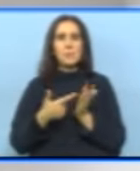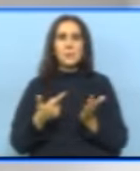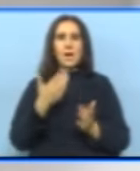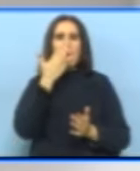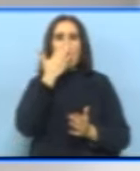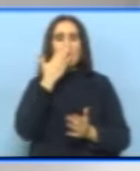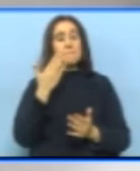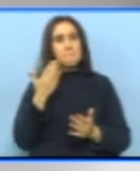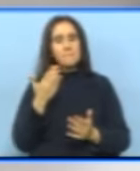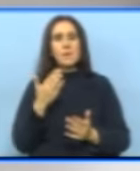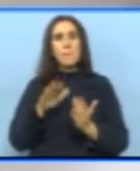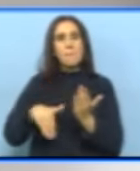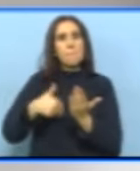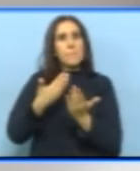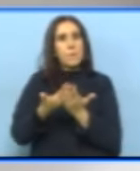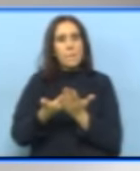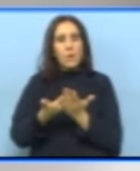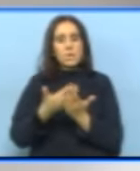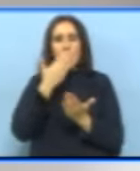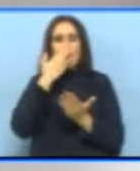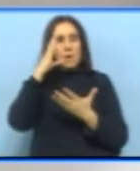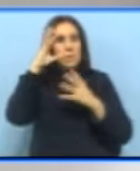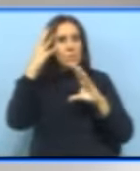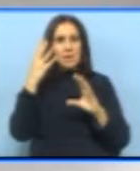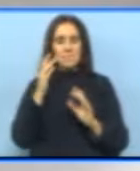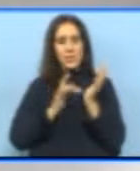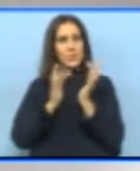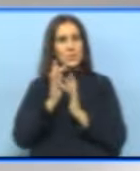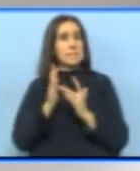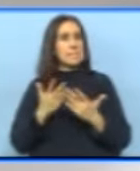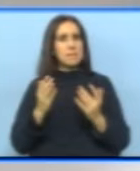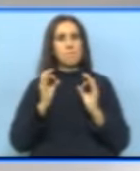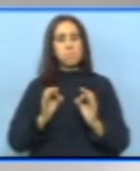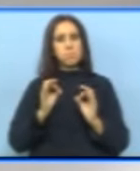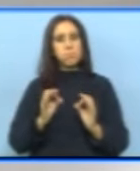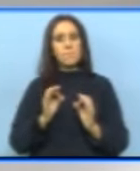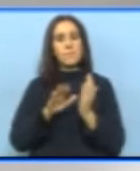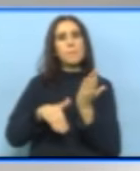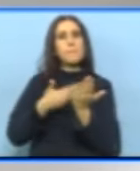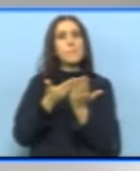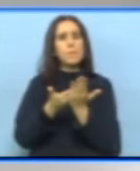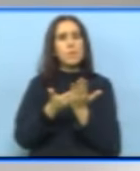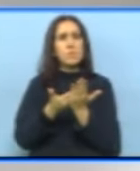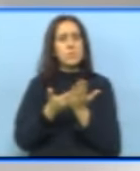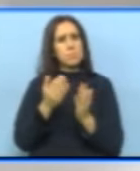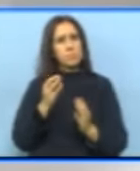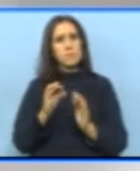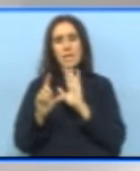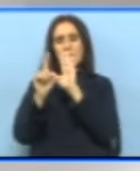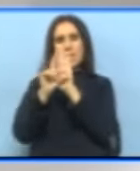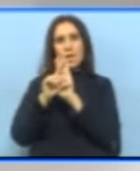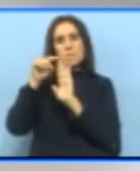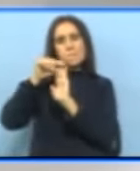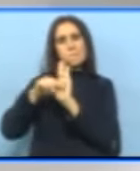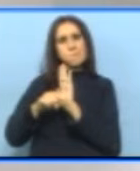numa loucura de proposta que Jesus faz, que é uma proposta que ultrapassa muito daquilo que era a lei e